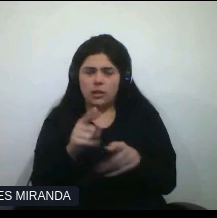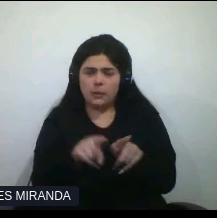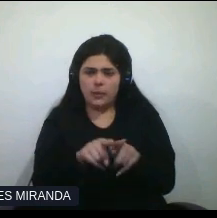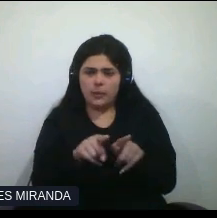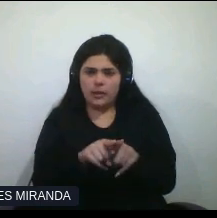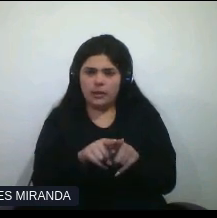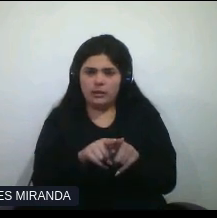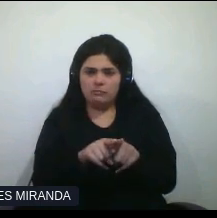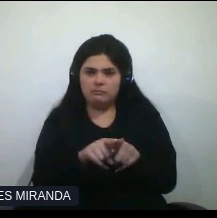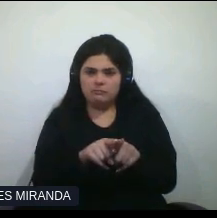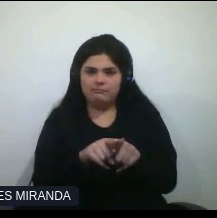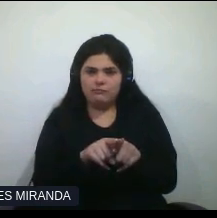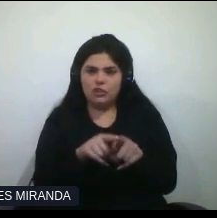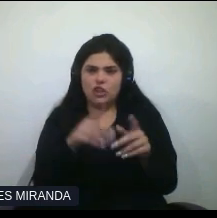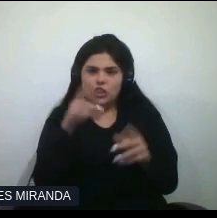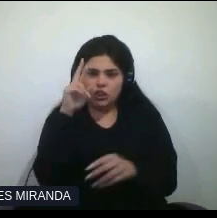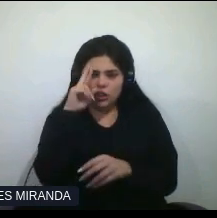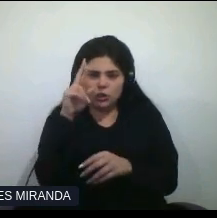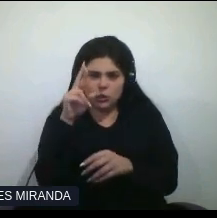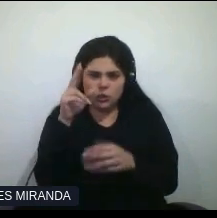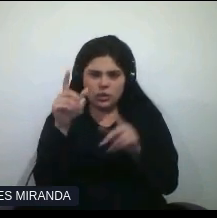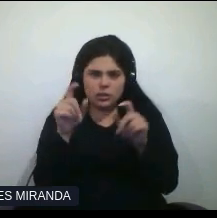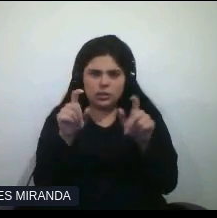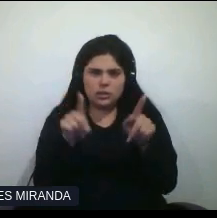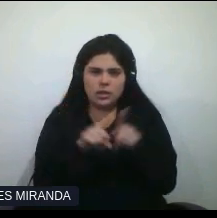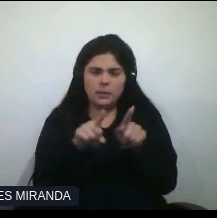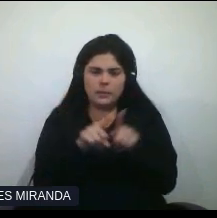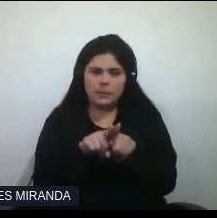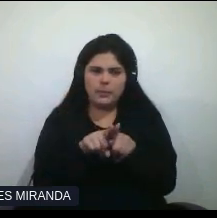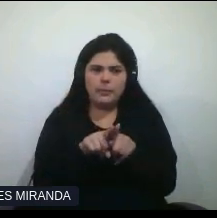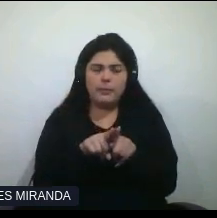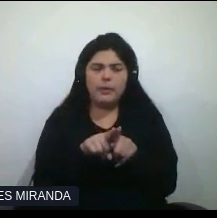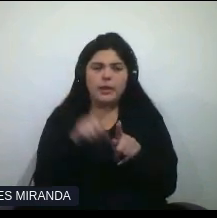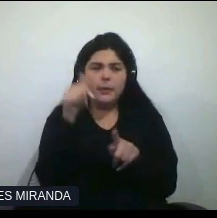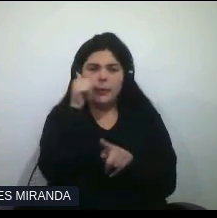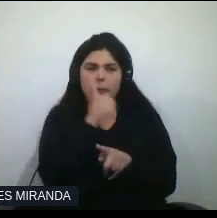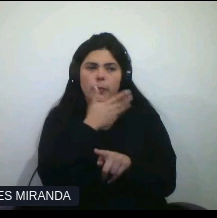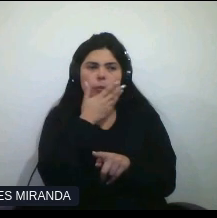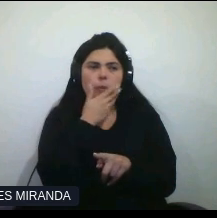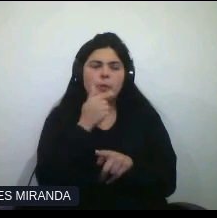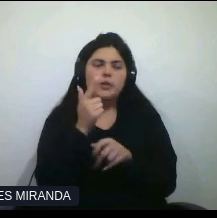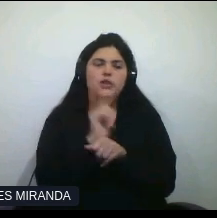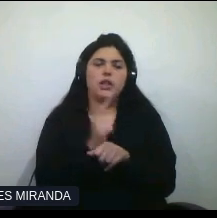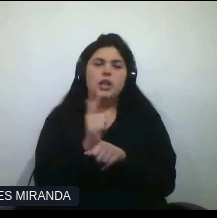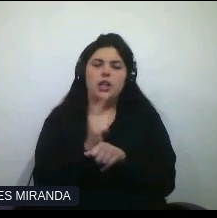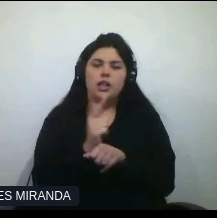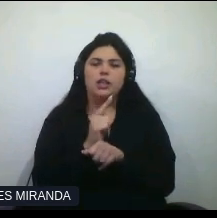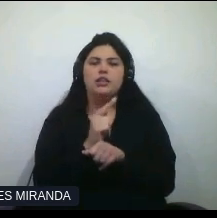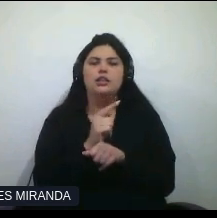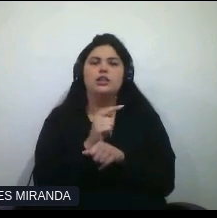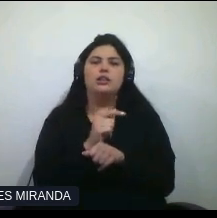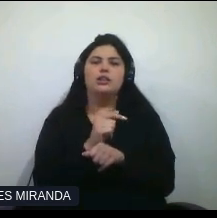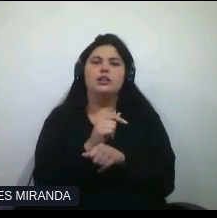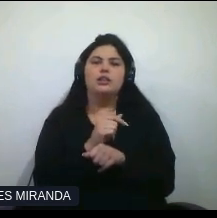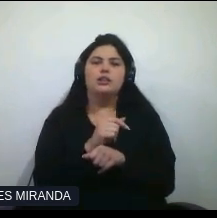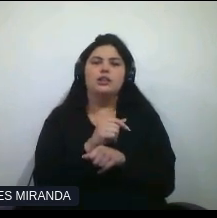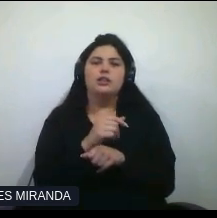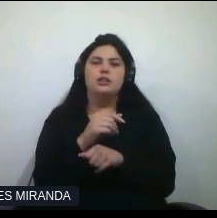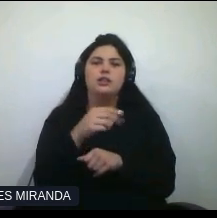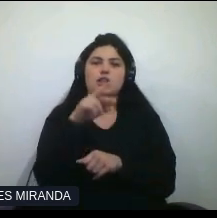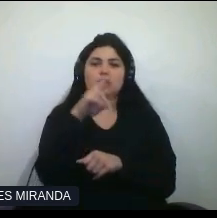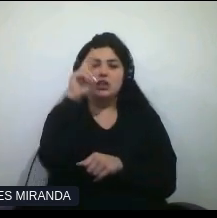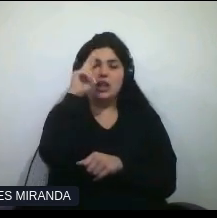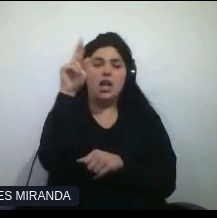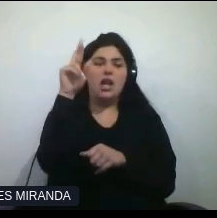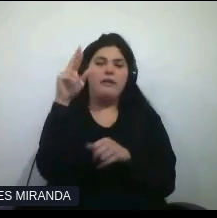de muitos diretores, de muitas diretoras, de gerentes, de ser alguma coisa,